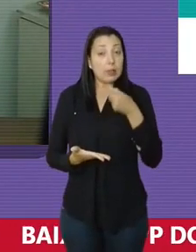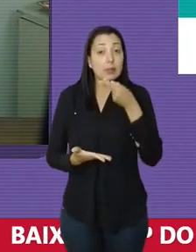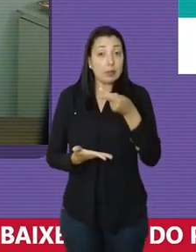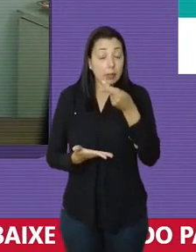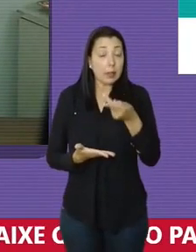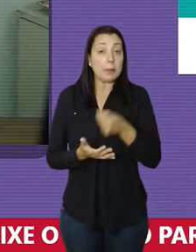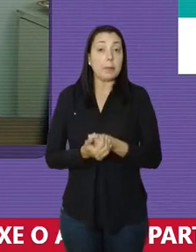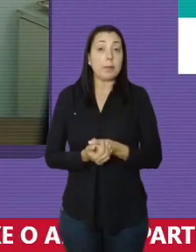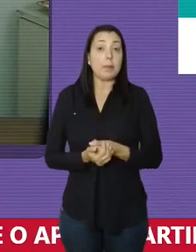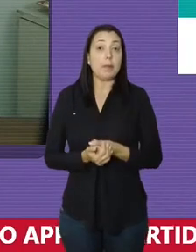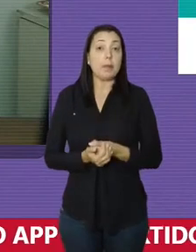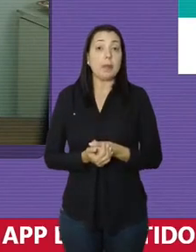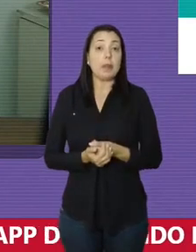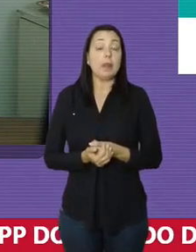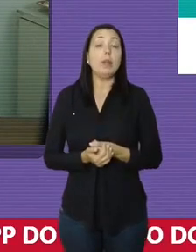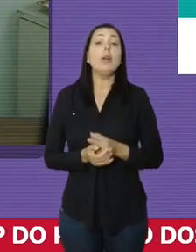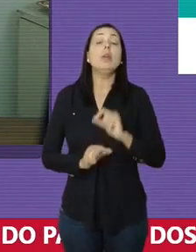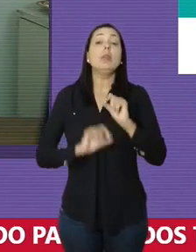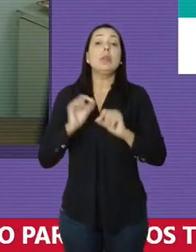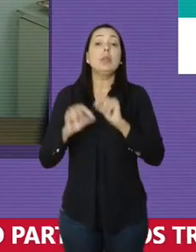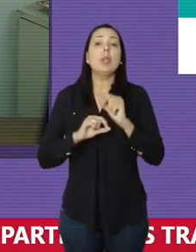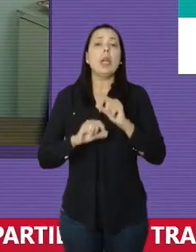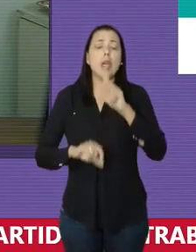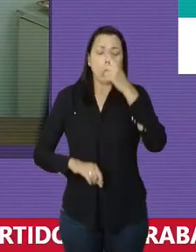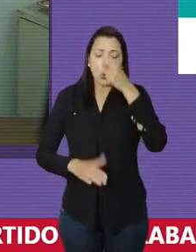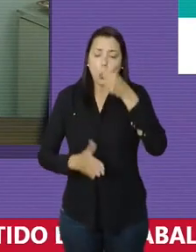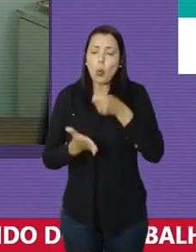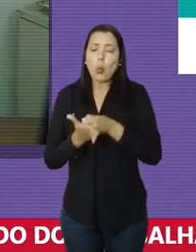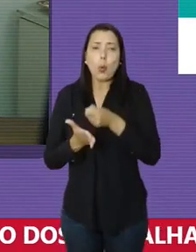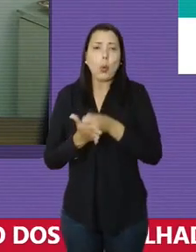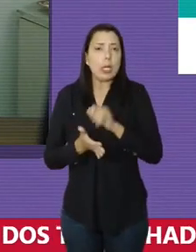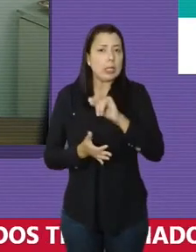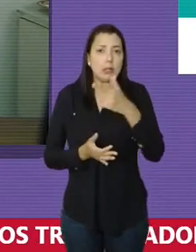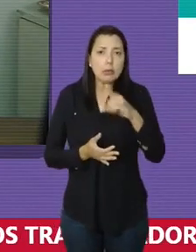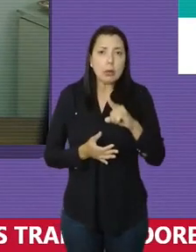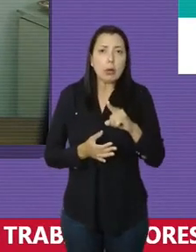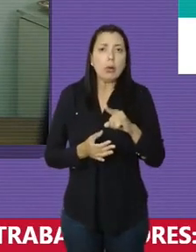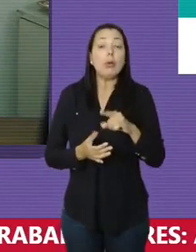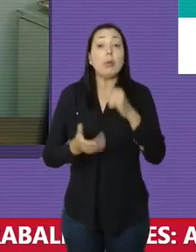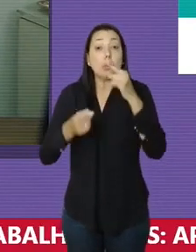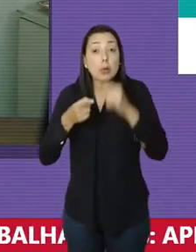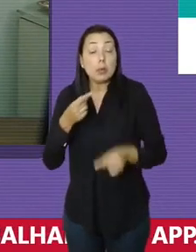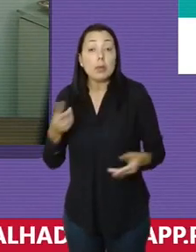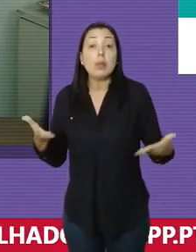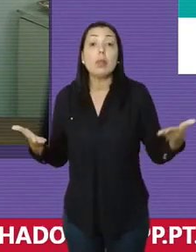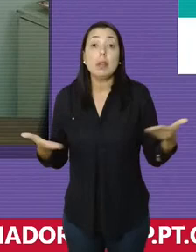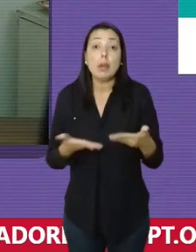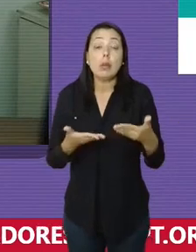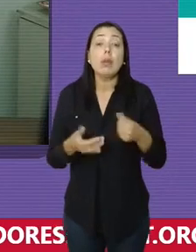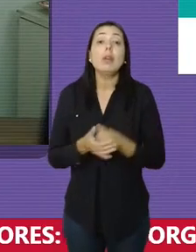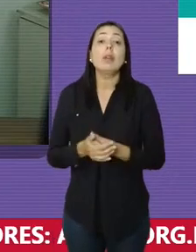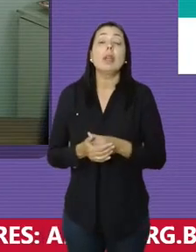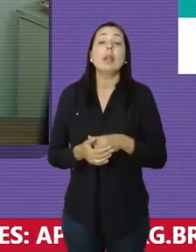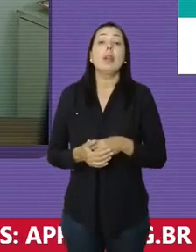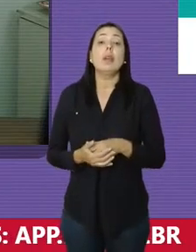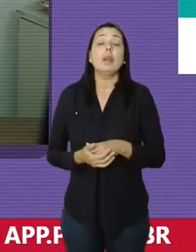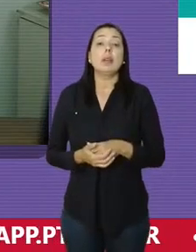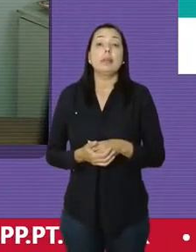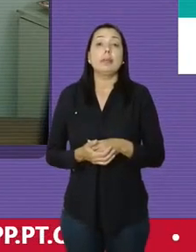vivemos, sobre uma escalada autoritária, que, se não for contida, nos conduzirá a um regime